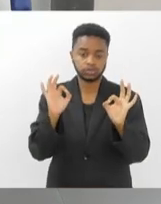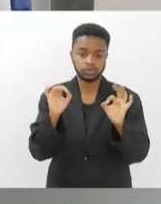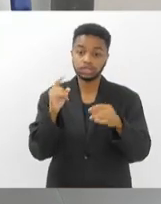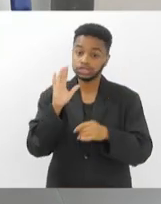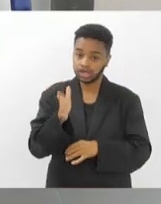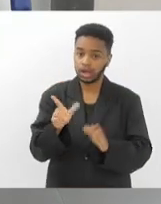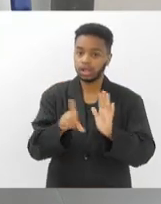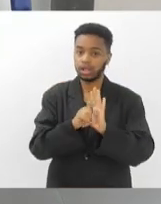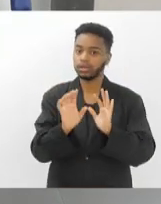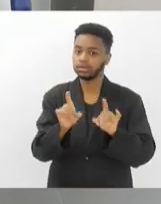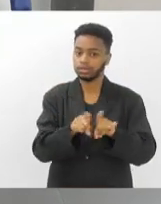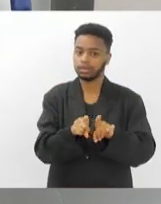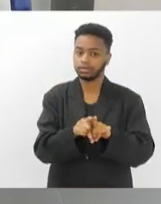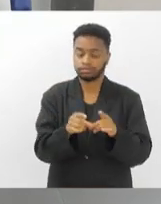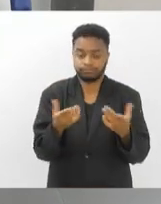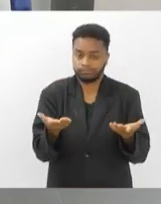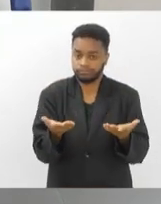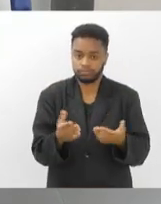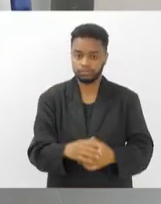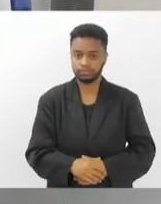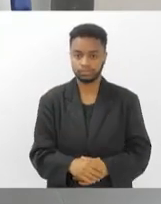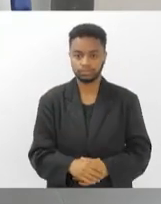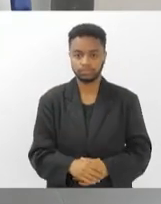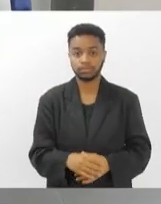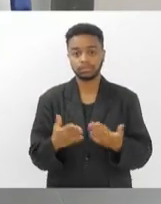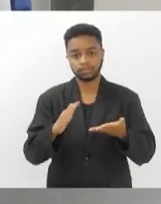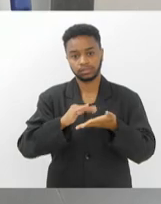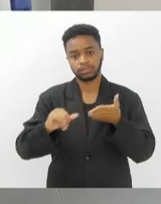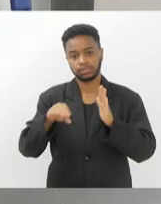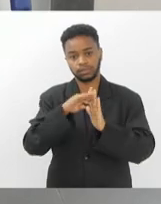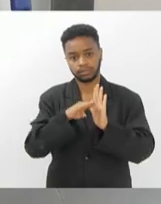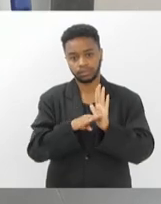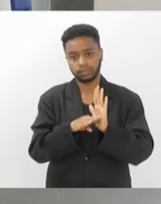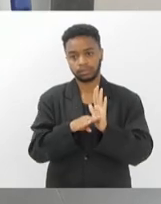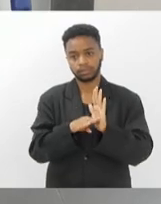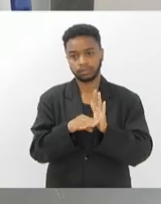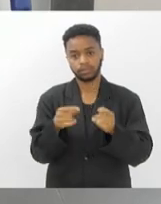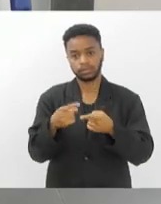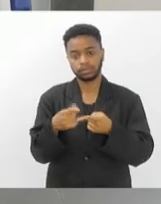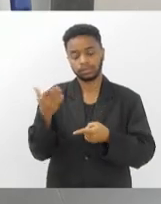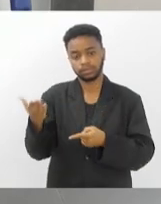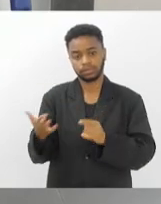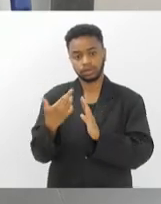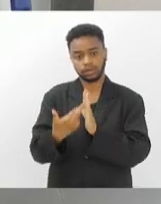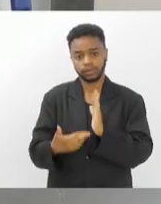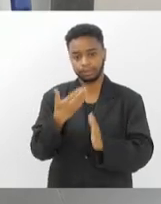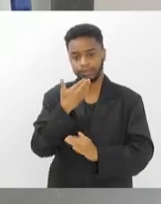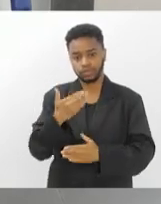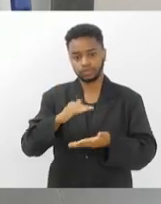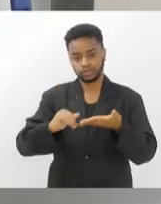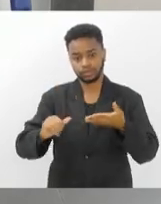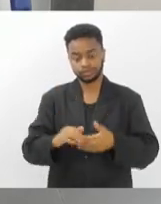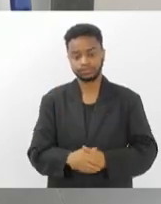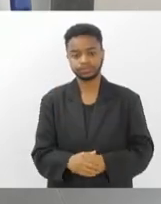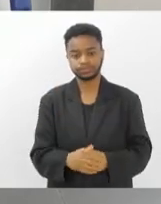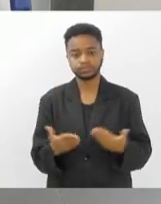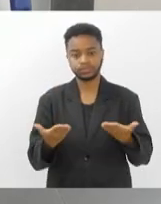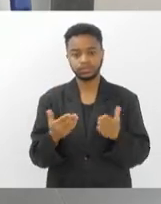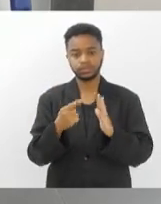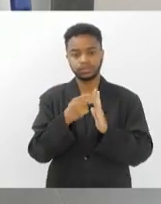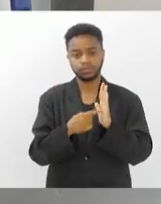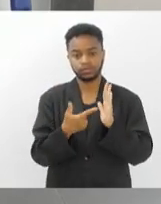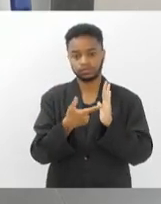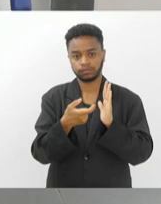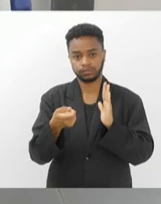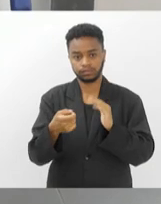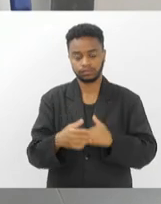lei. Enfim. Então, o projeto retirado de pauta, a pedido da relatora. Vamos ao 20 da